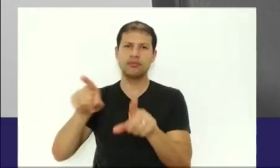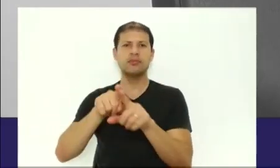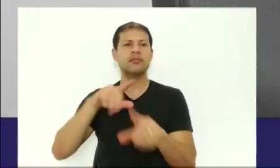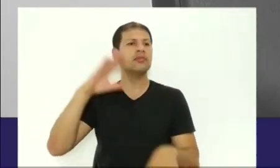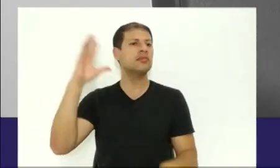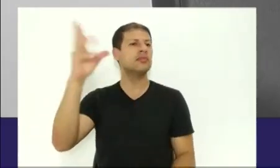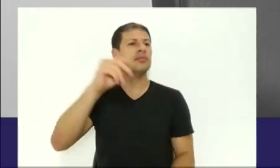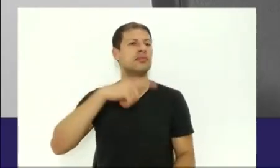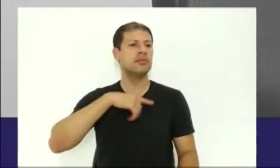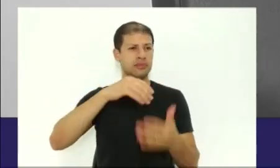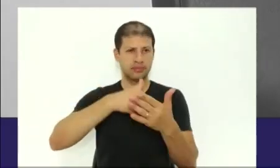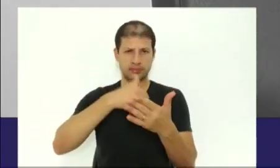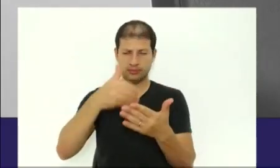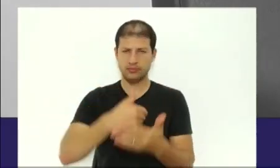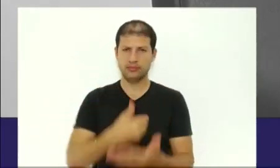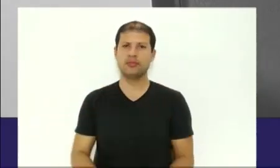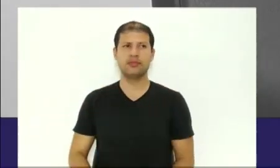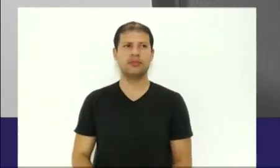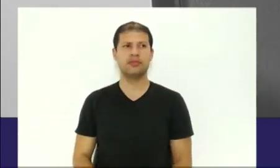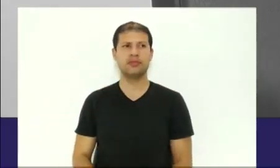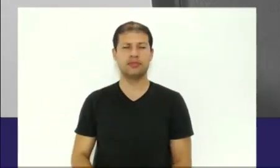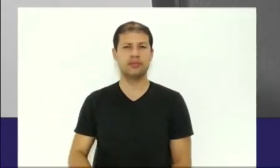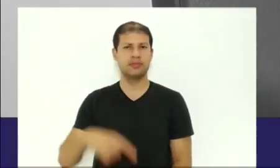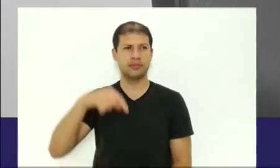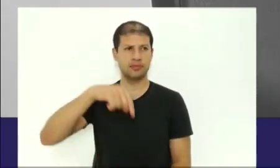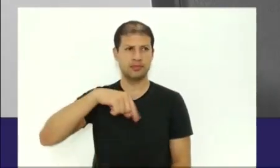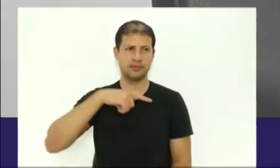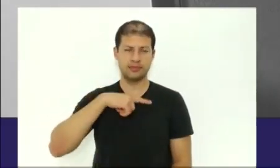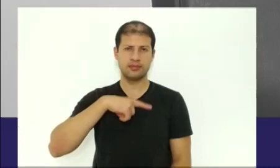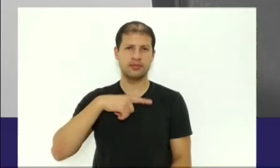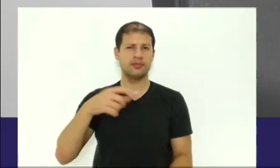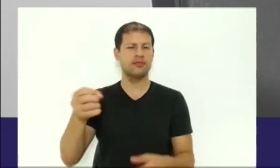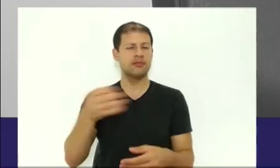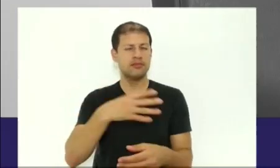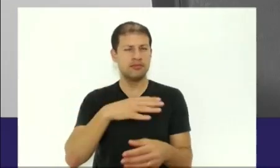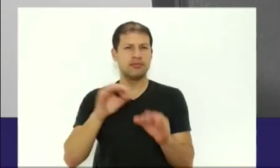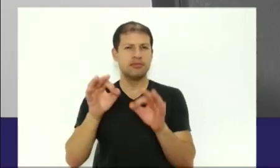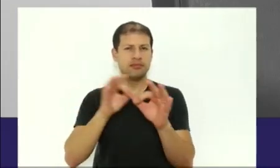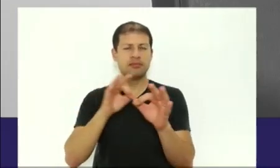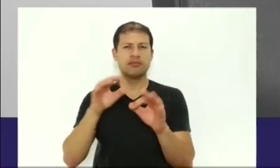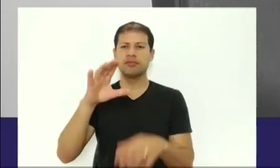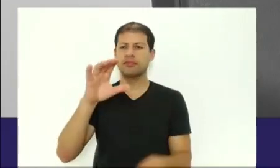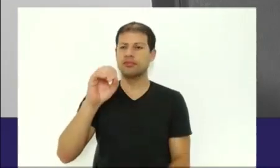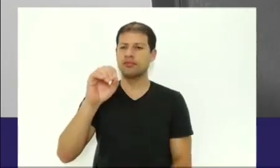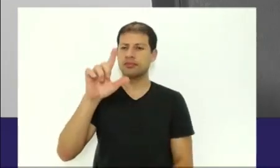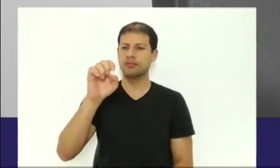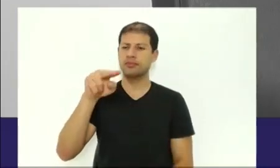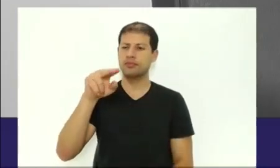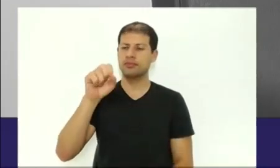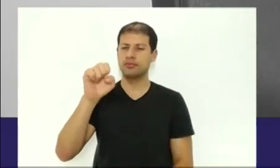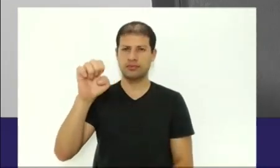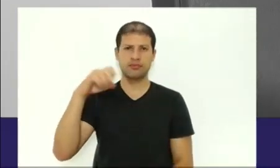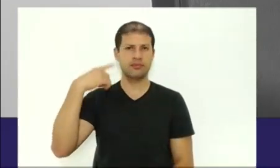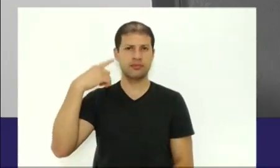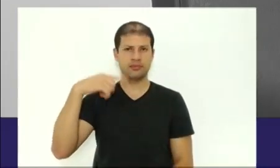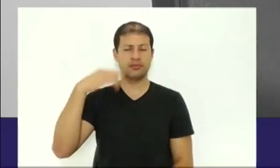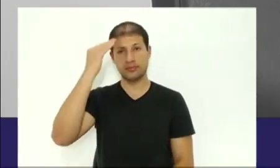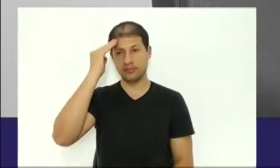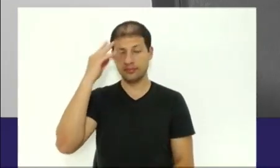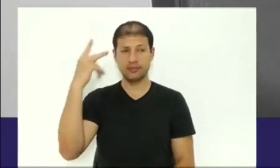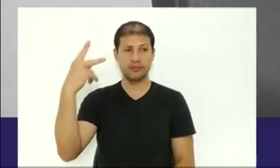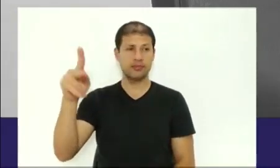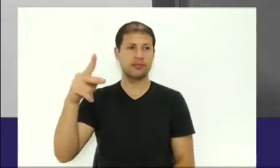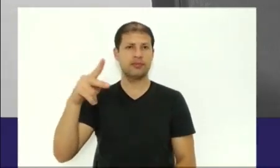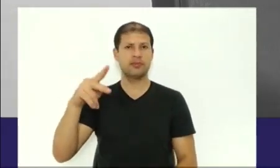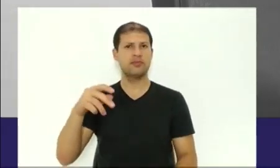Botucatu. Hoje, com nova configuração, a Colense Advogados entende que o diferencial de sua sólida